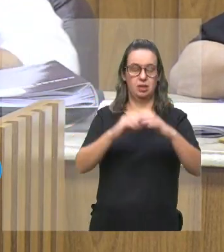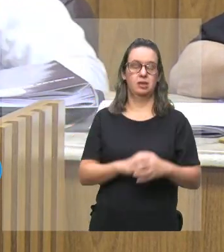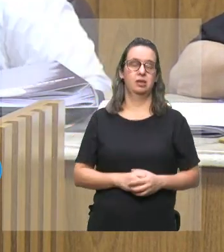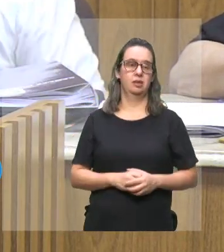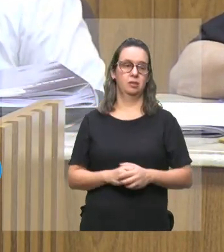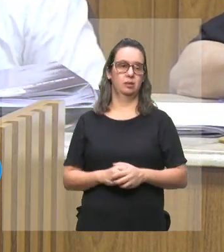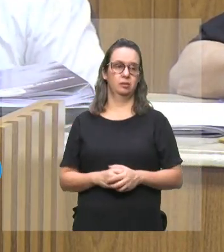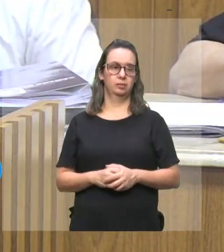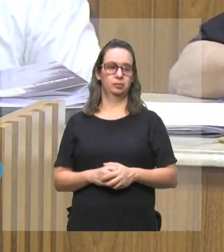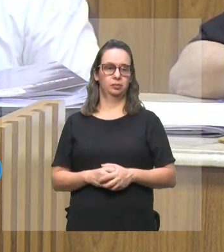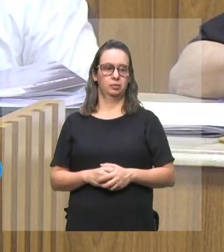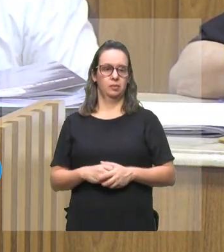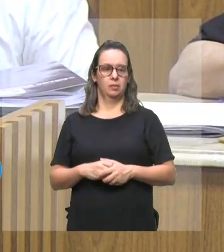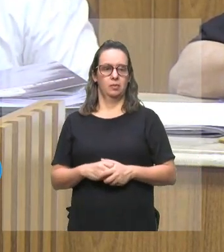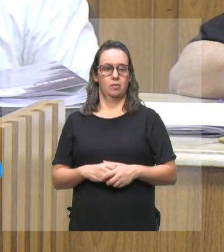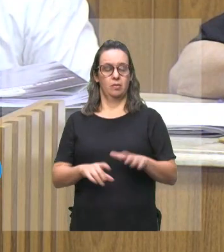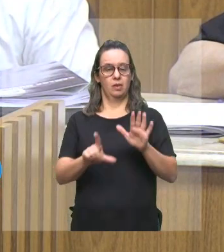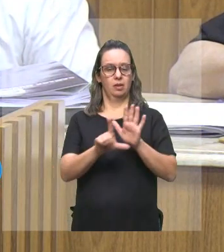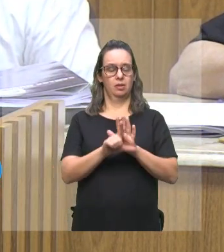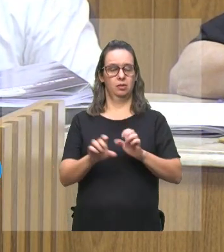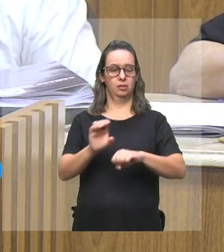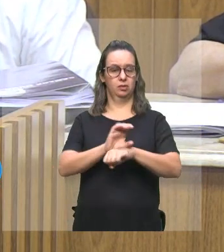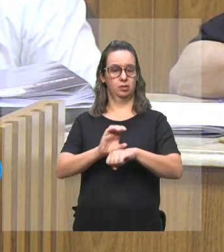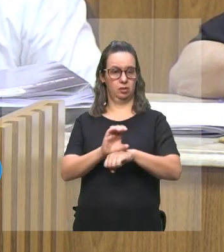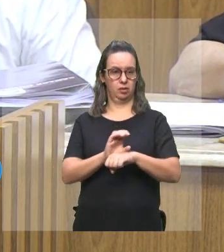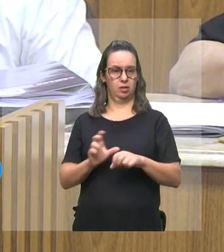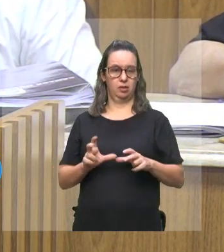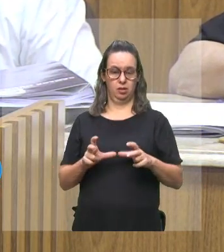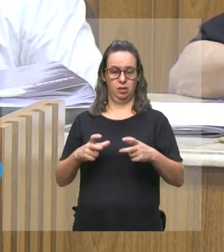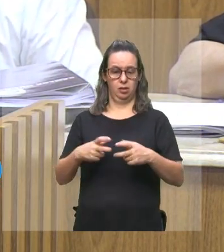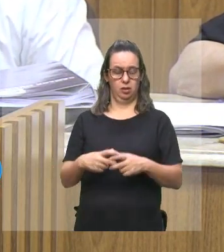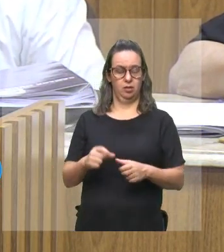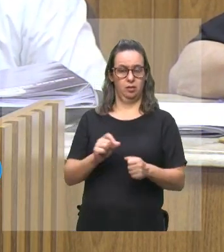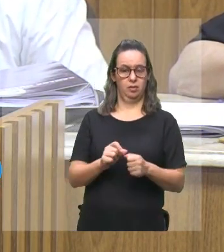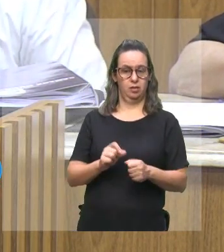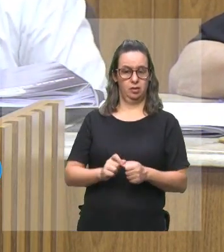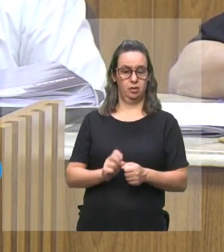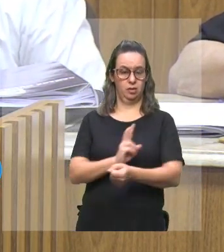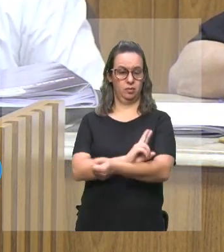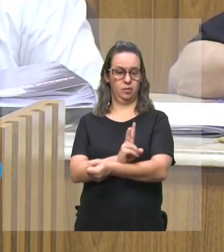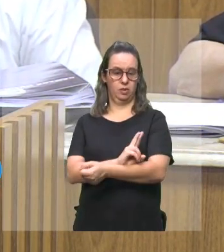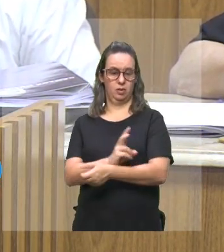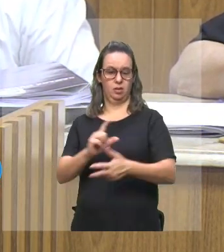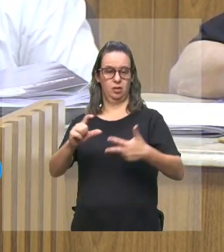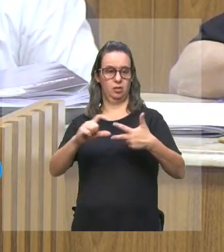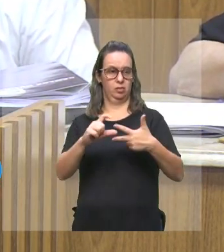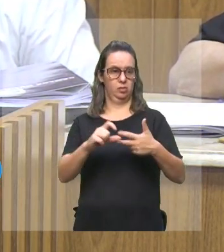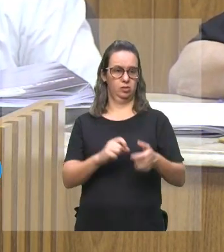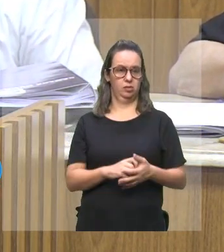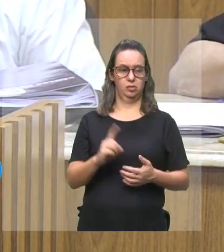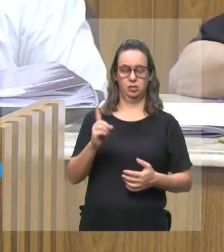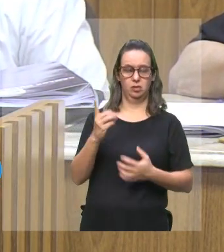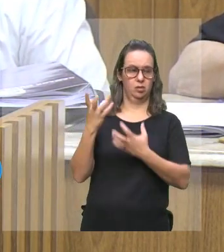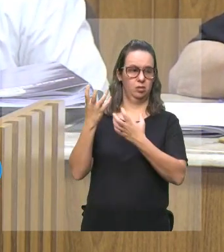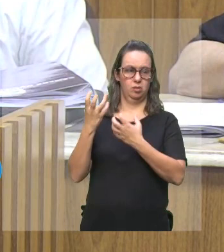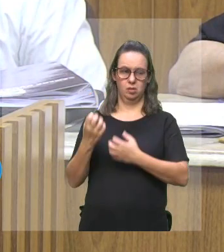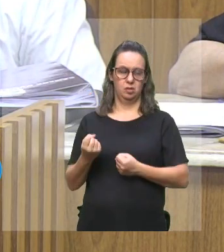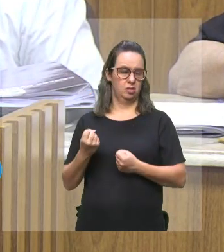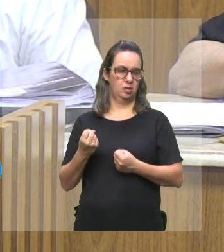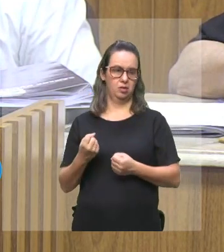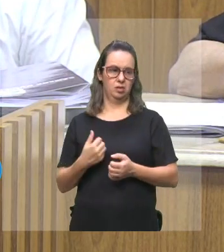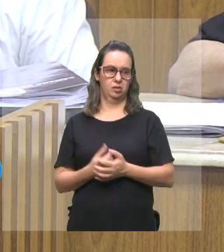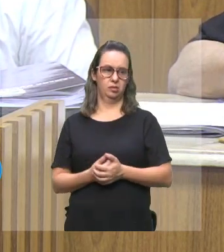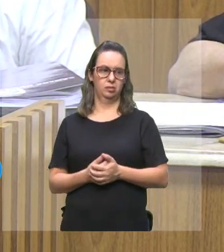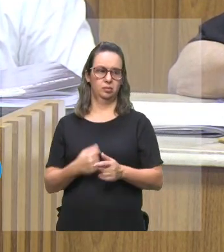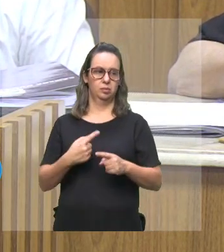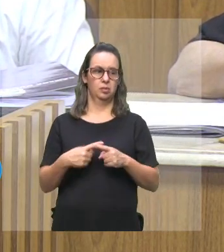fiscalizar o Poder Executivo. Isto é um absurdo que não podemos aceitar,